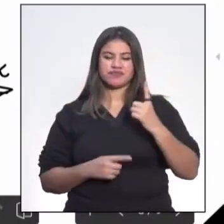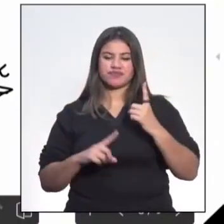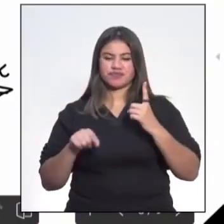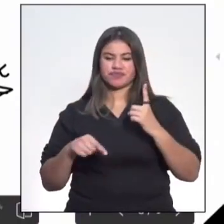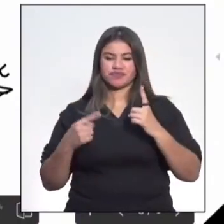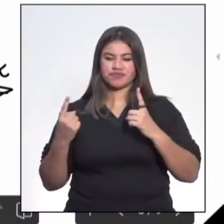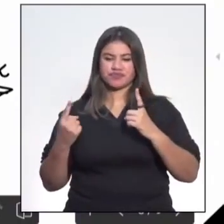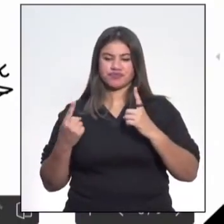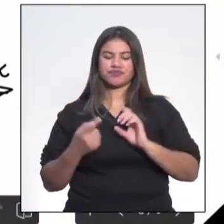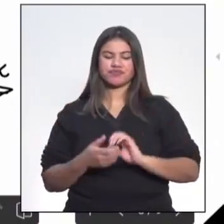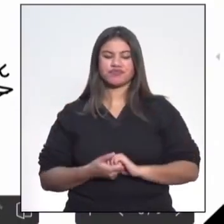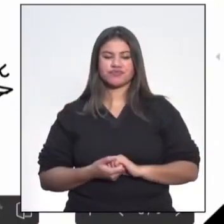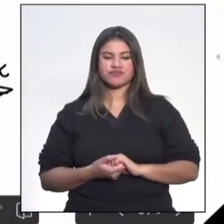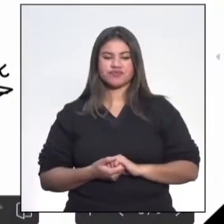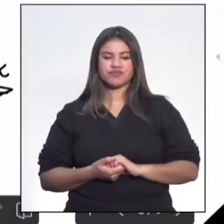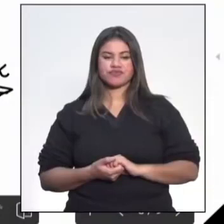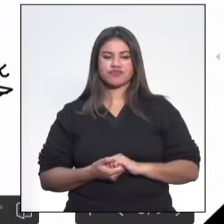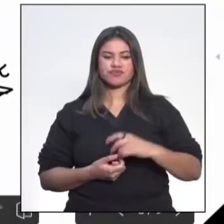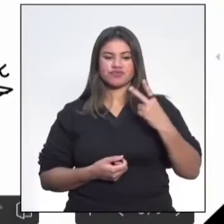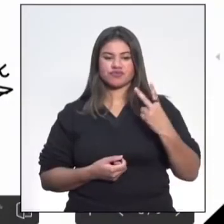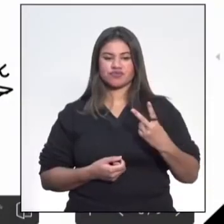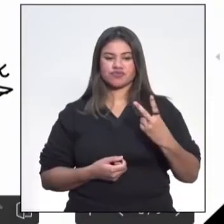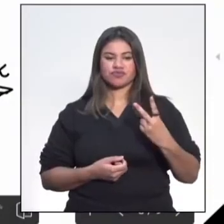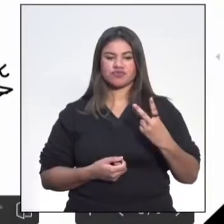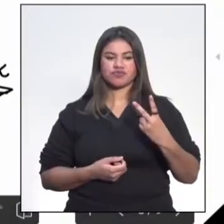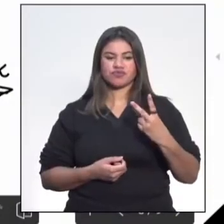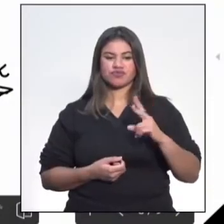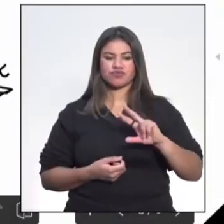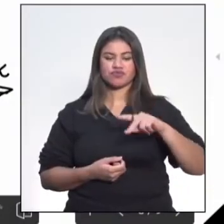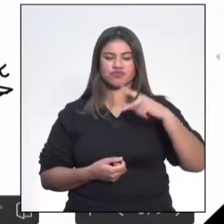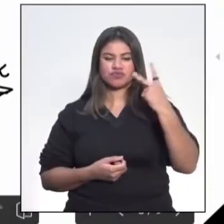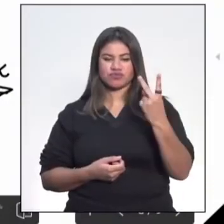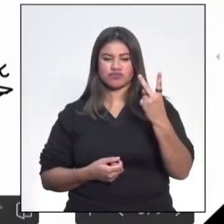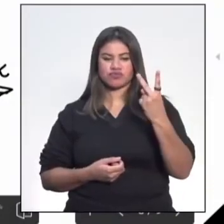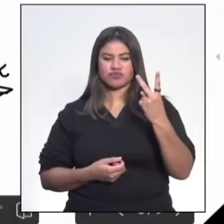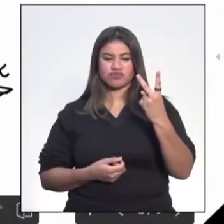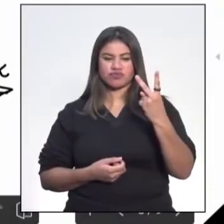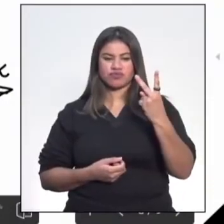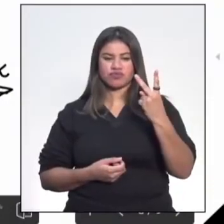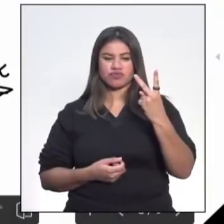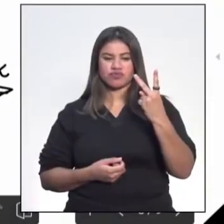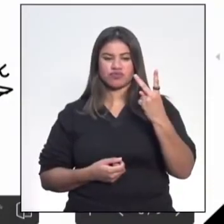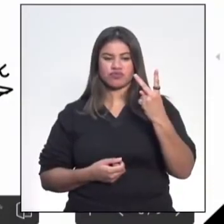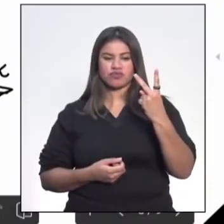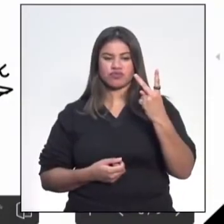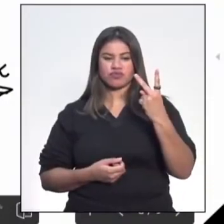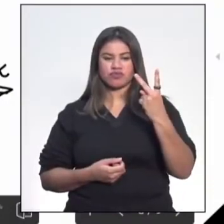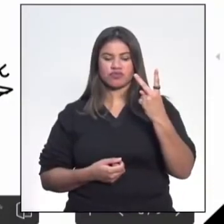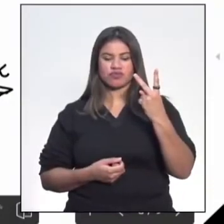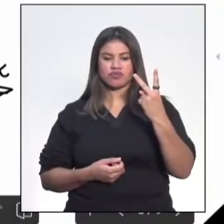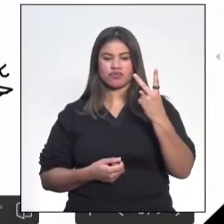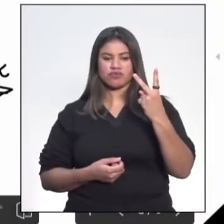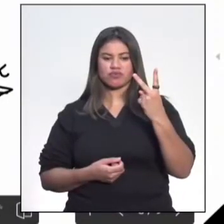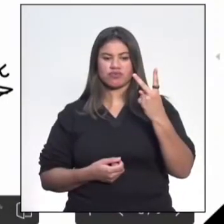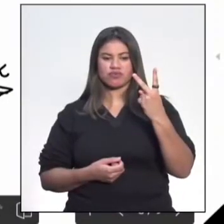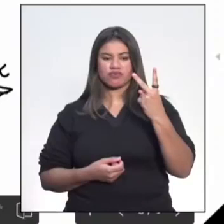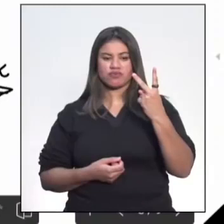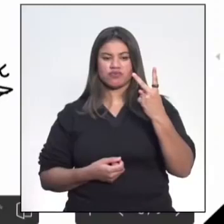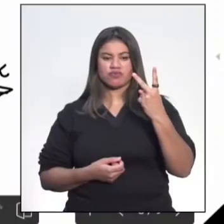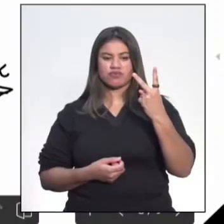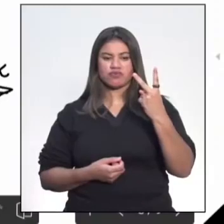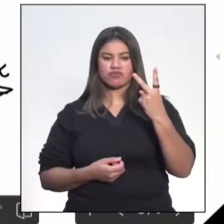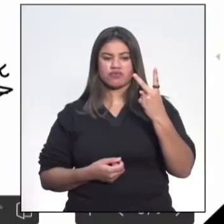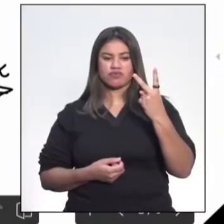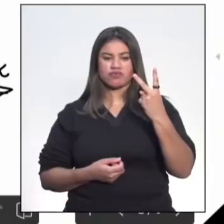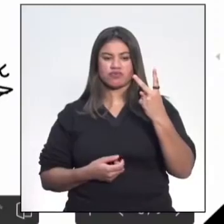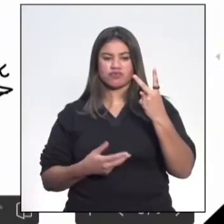bom. Agora vamos substituir o 2. 2 ao quadrado. Elaiá. 2 ao quadrado é 2